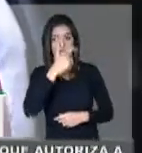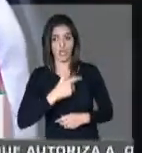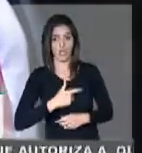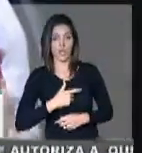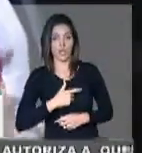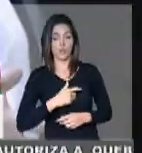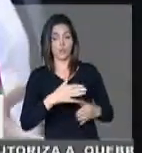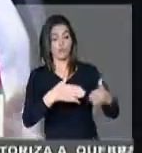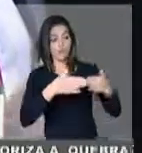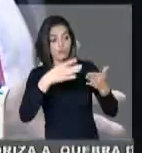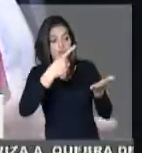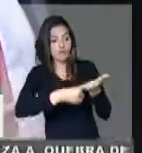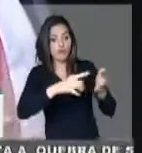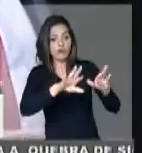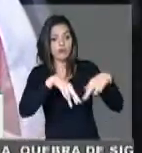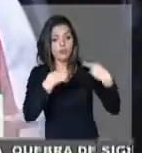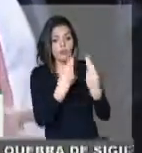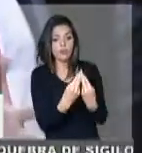Onyx pudesse